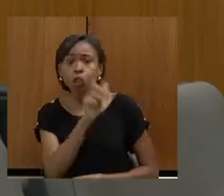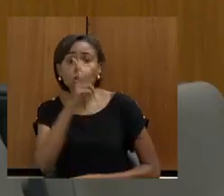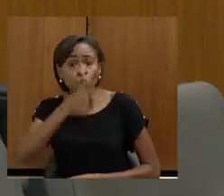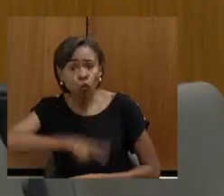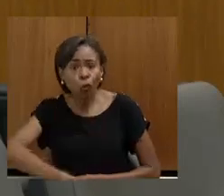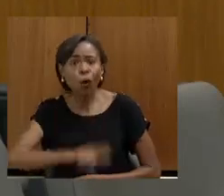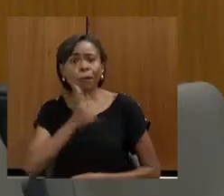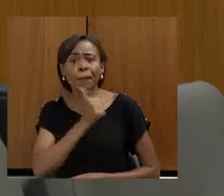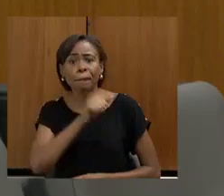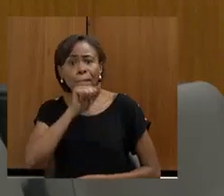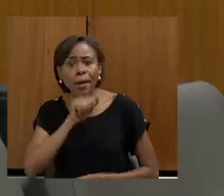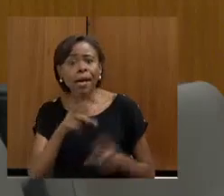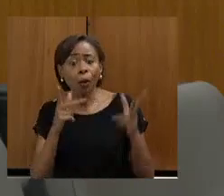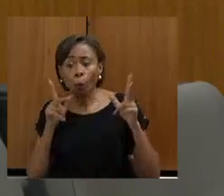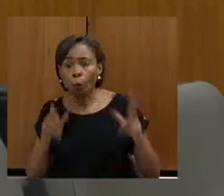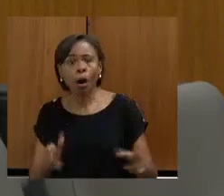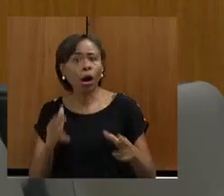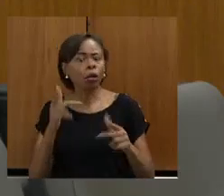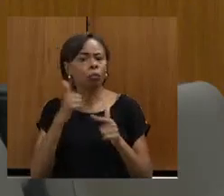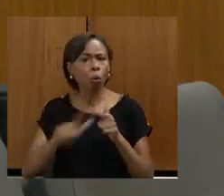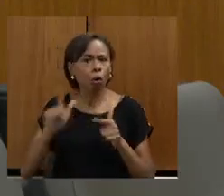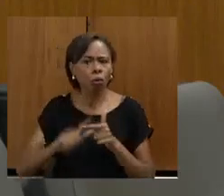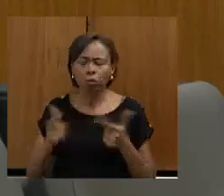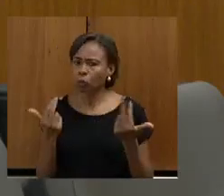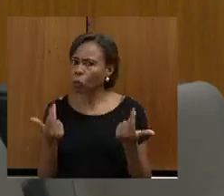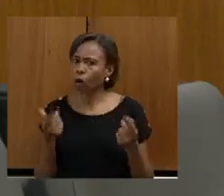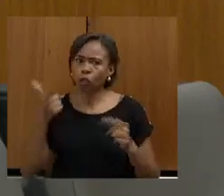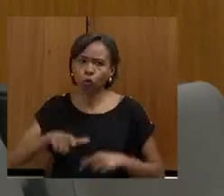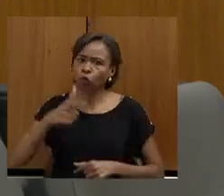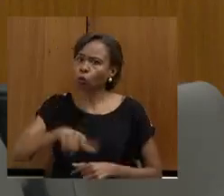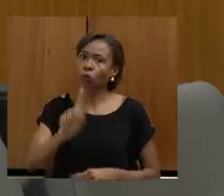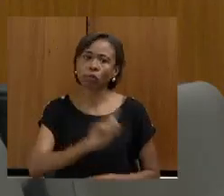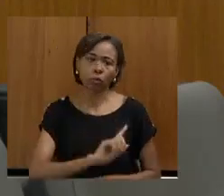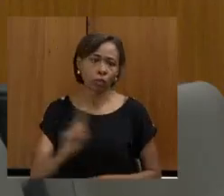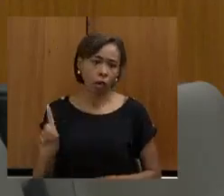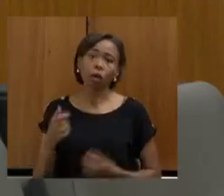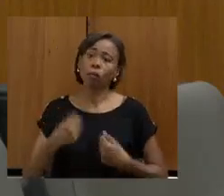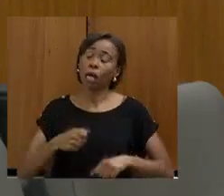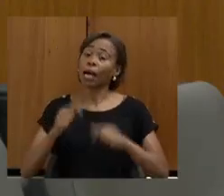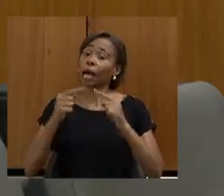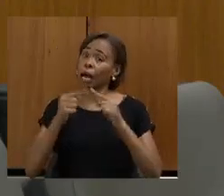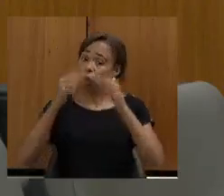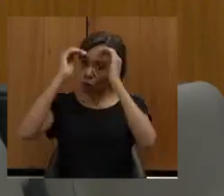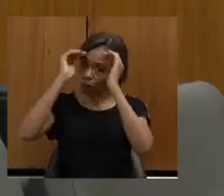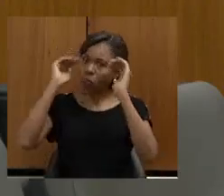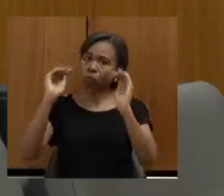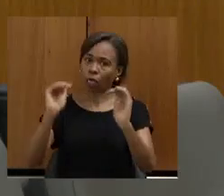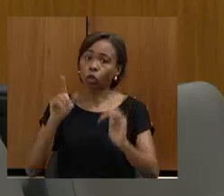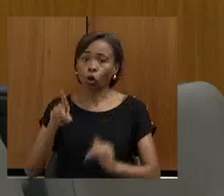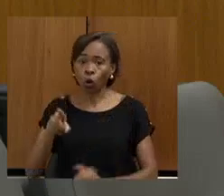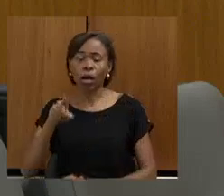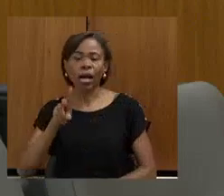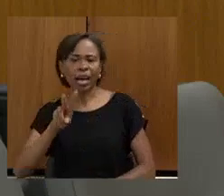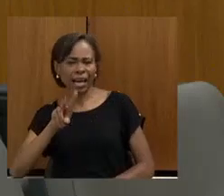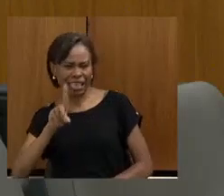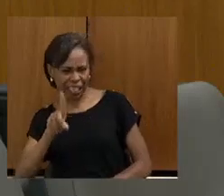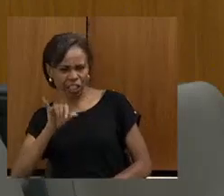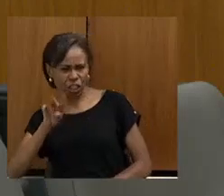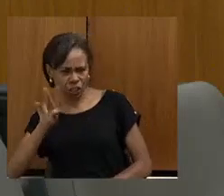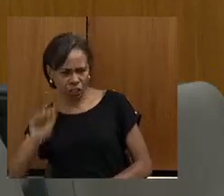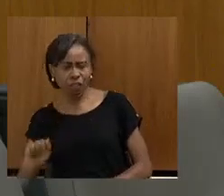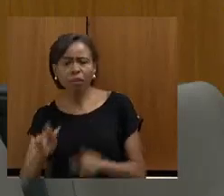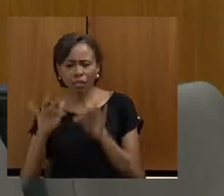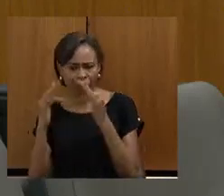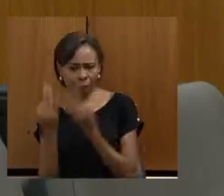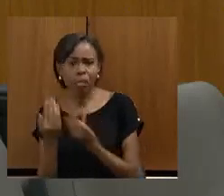outras crianças passem por isso. Então, é uma questão de respeito, não só com a Diva, com a família e com todos